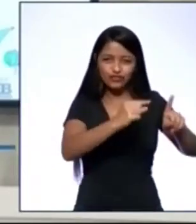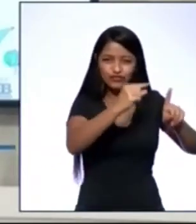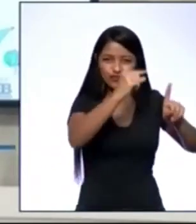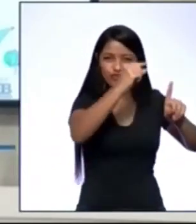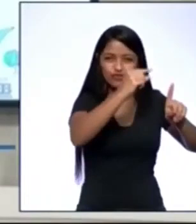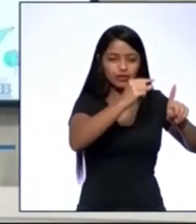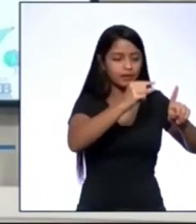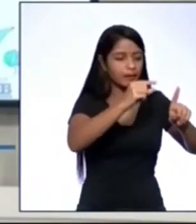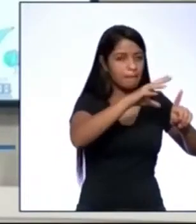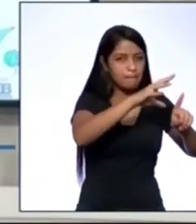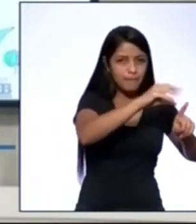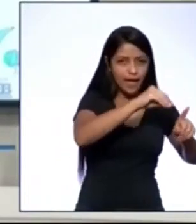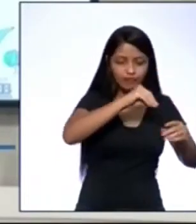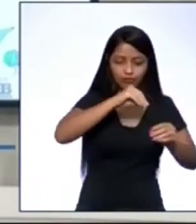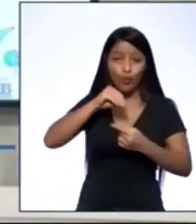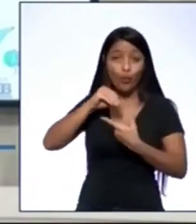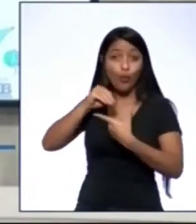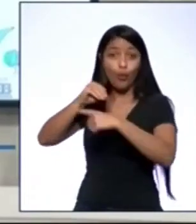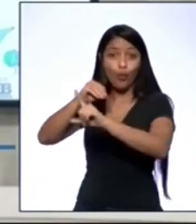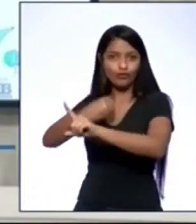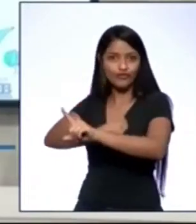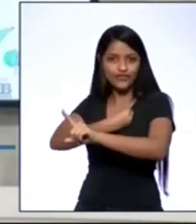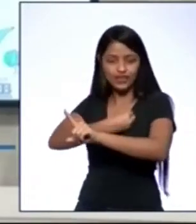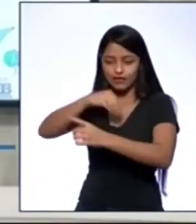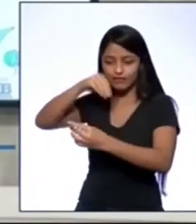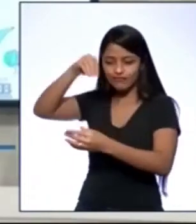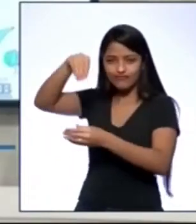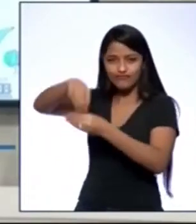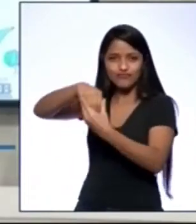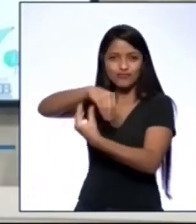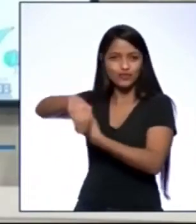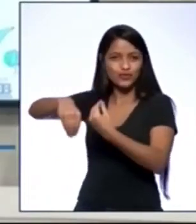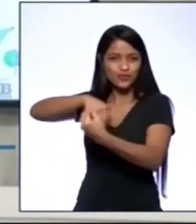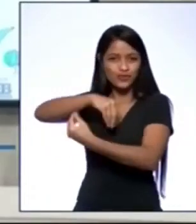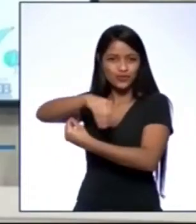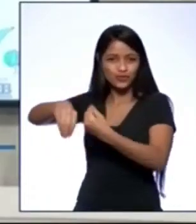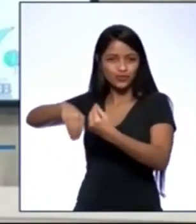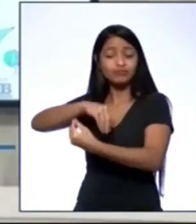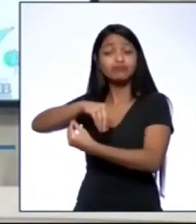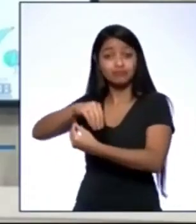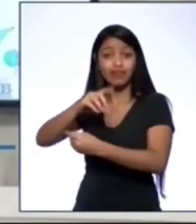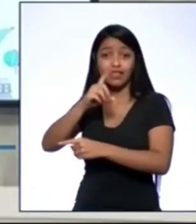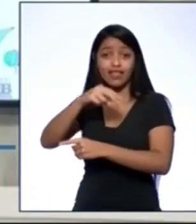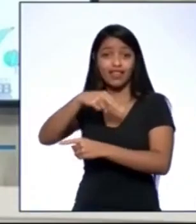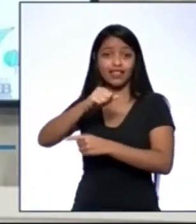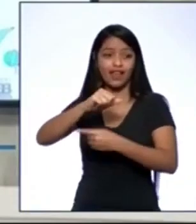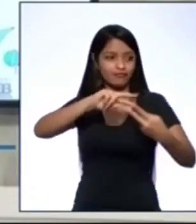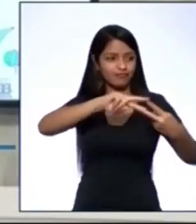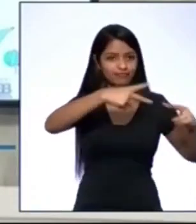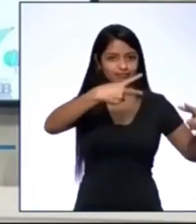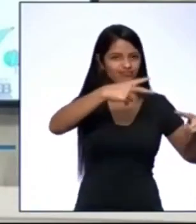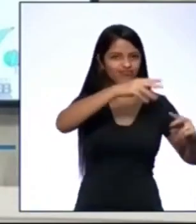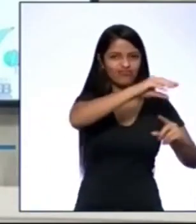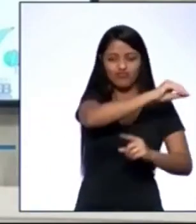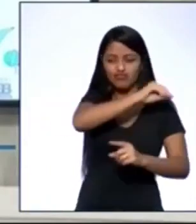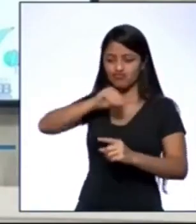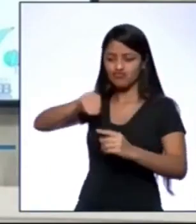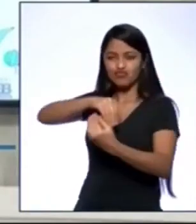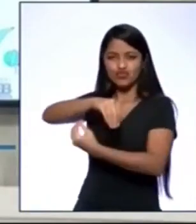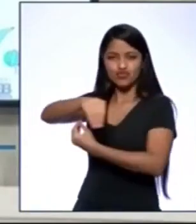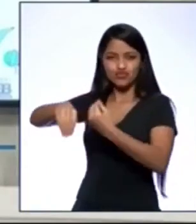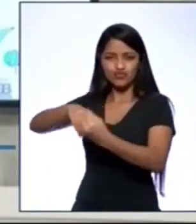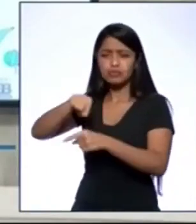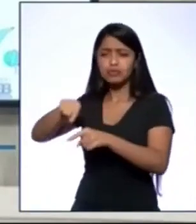uma outra espécie. Esse organismo que passa a ter um gene, o DNA de uma outra espécie, ele é chamado